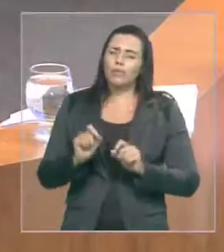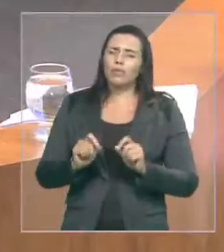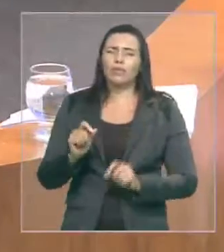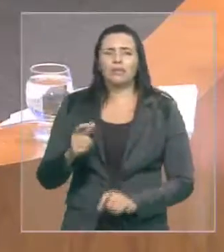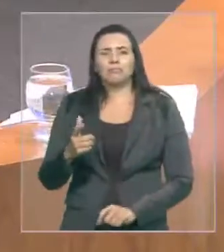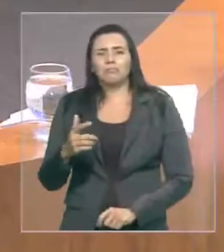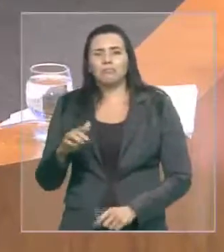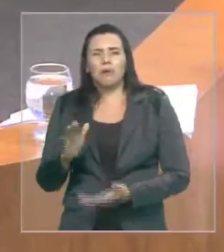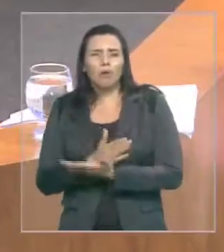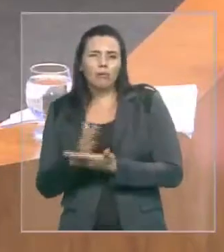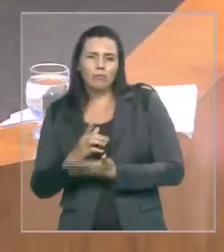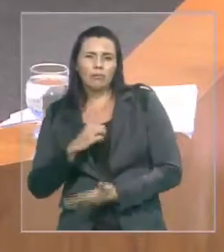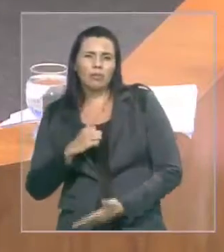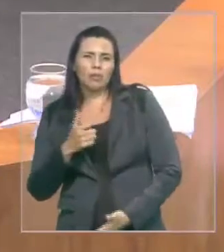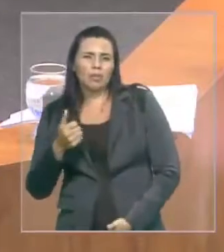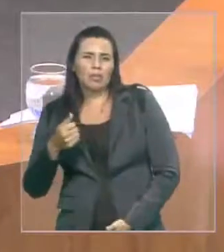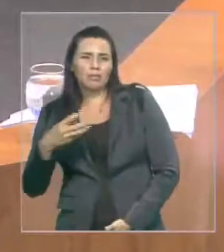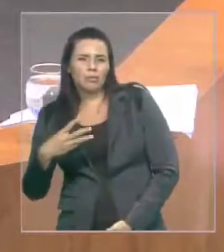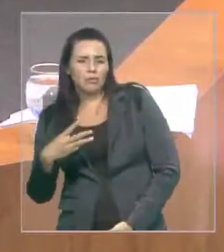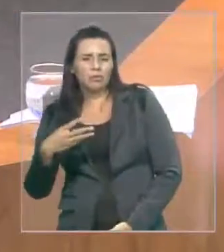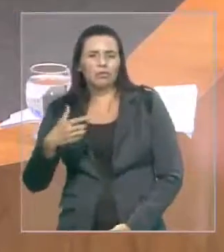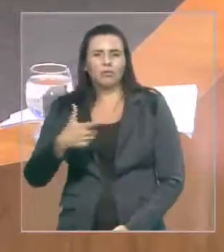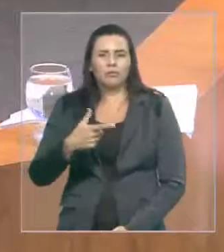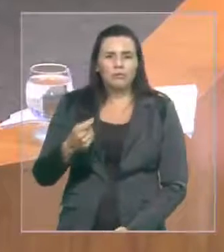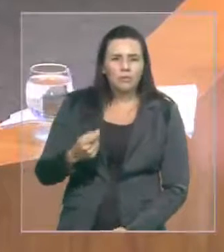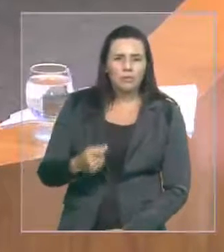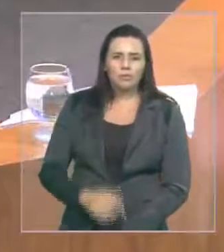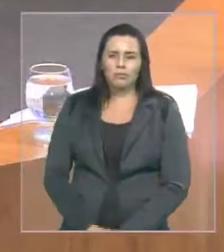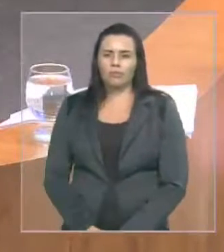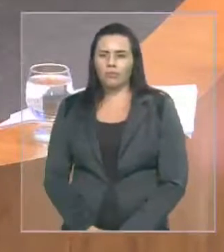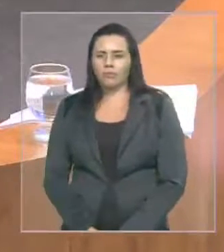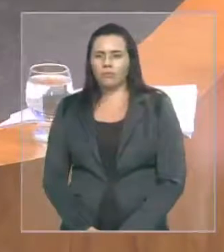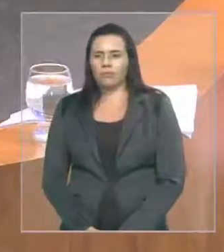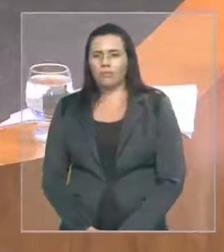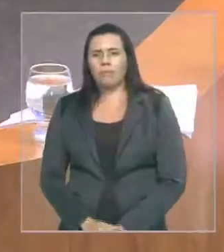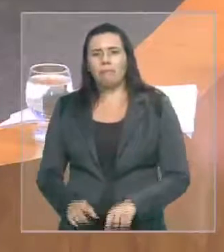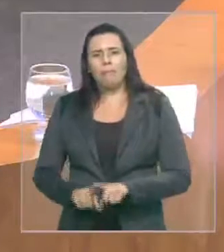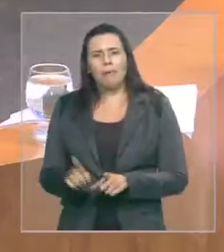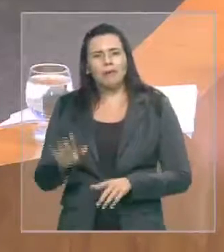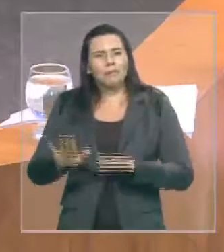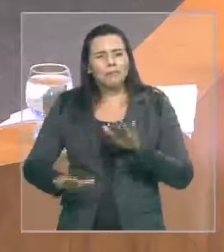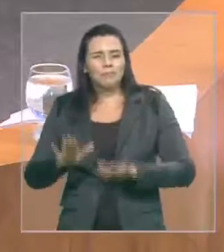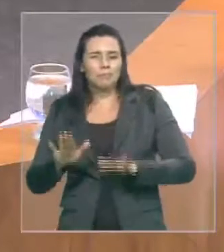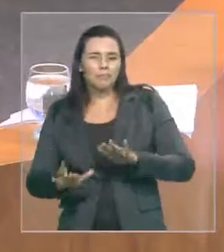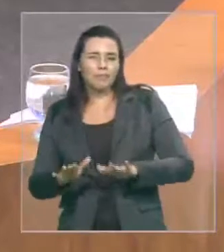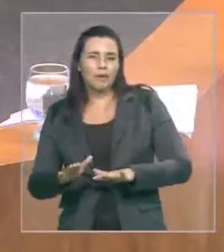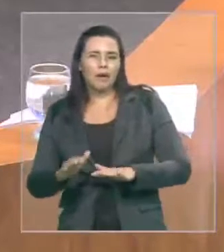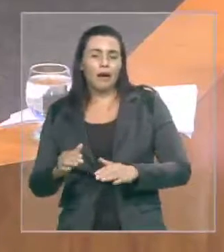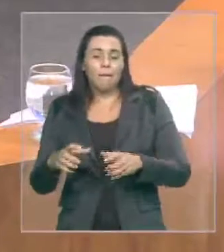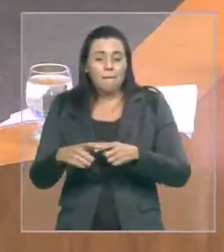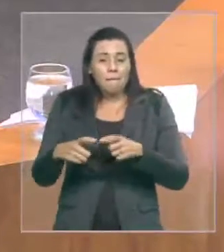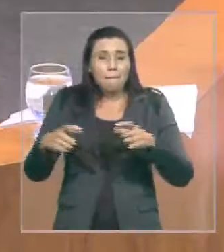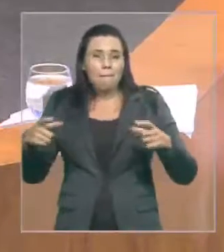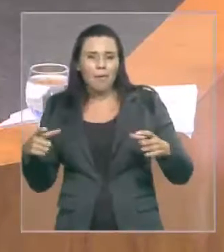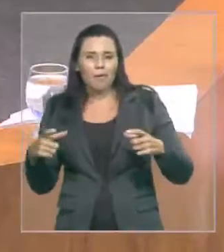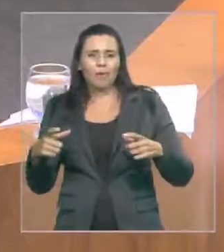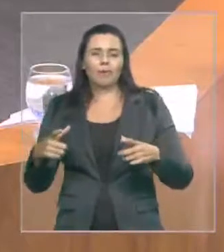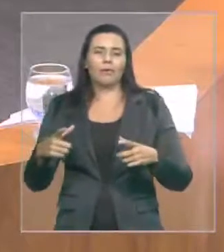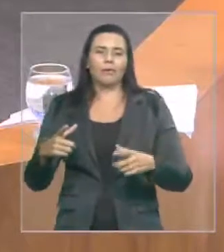anos, mais de 2 anos, de 3, de 4, de 5. Na média, 8 anos era a idade da